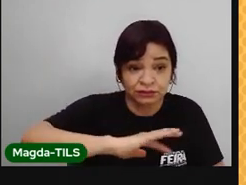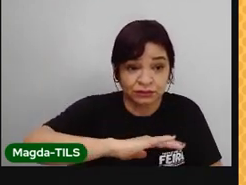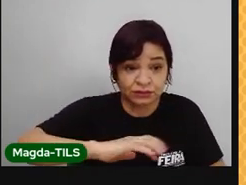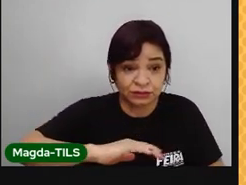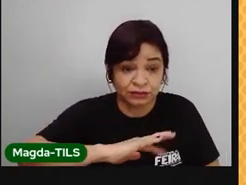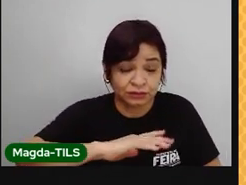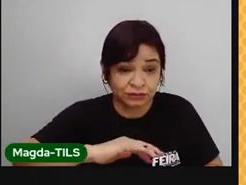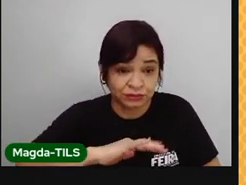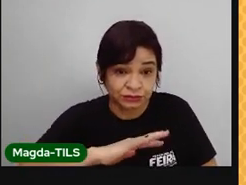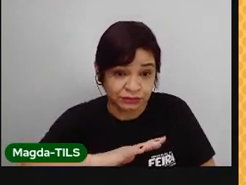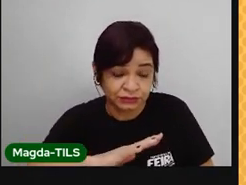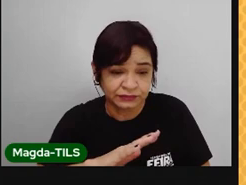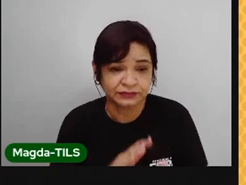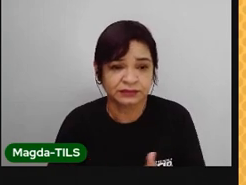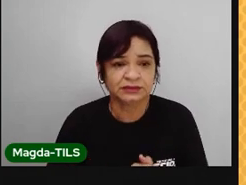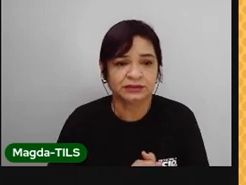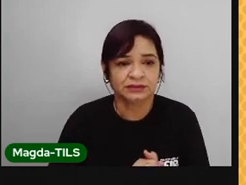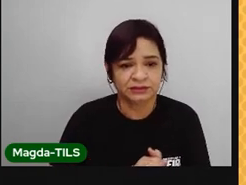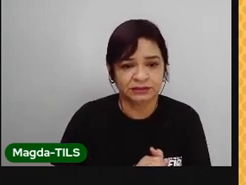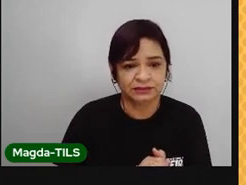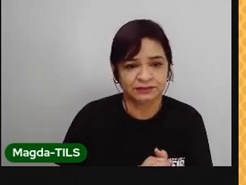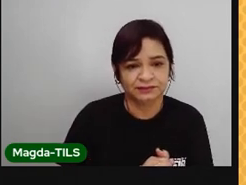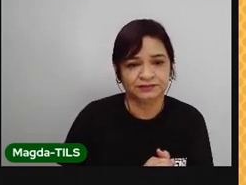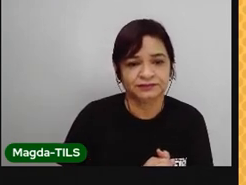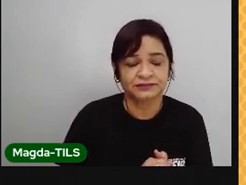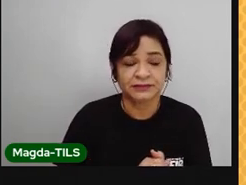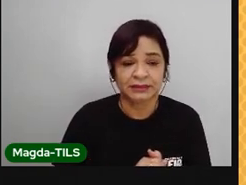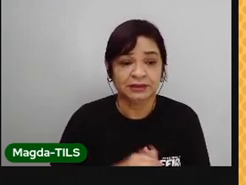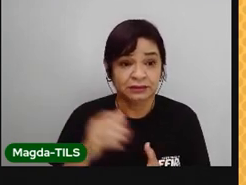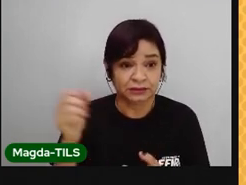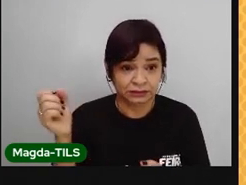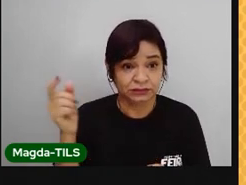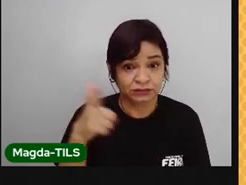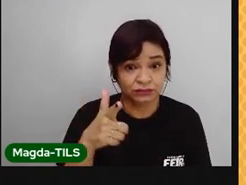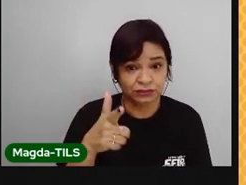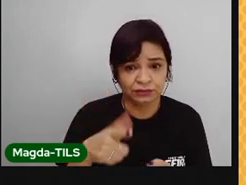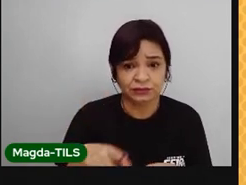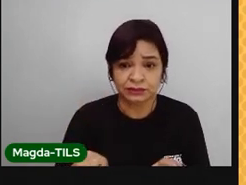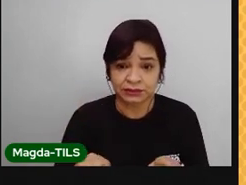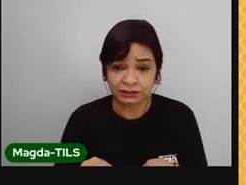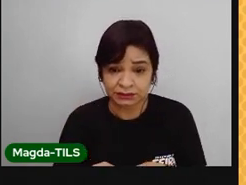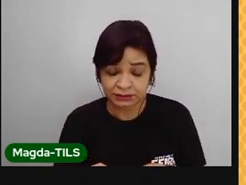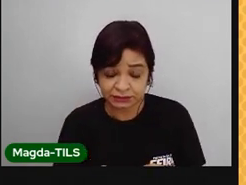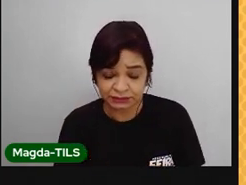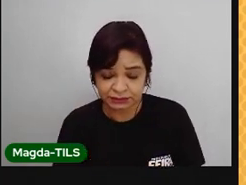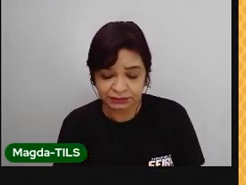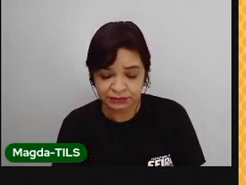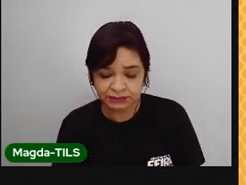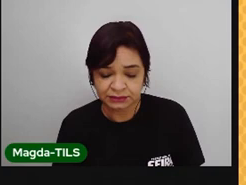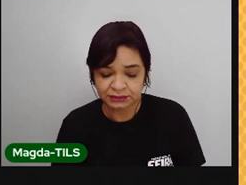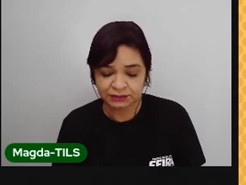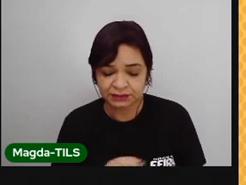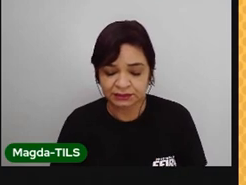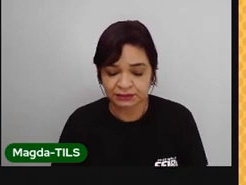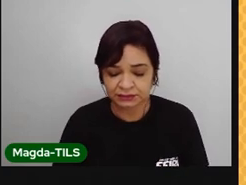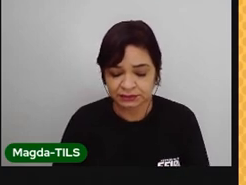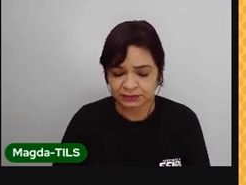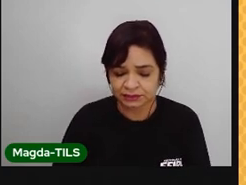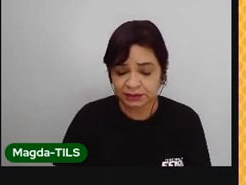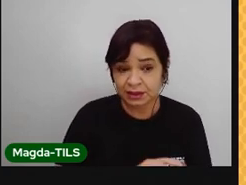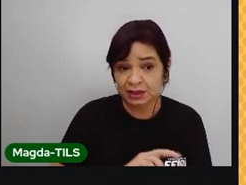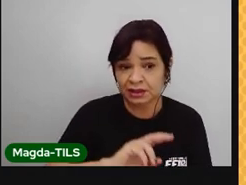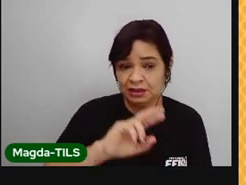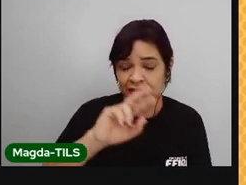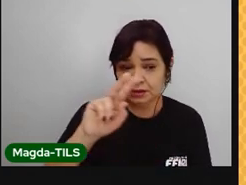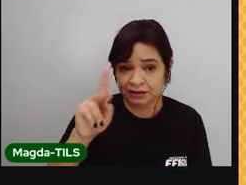isso ela é chamada de teoria geocêntrica. E a teoria mais aceita atualmente pela ciência é a teoria